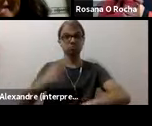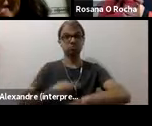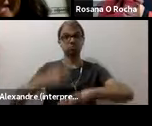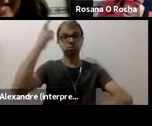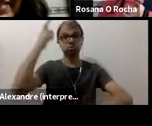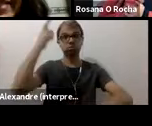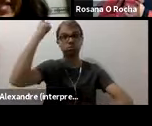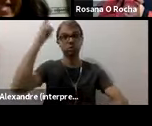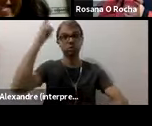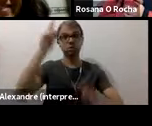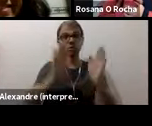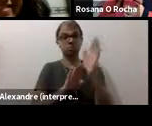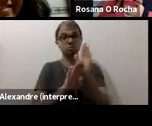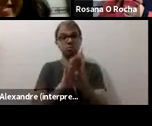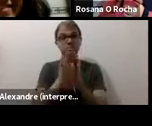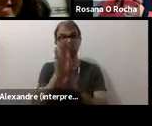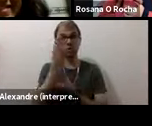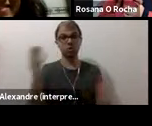teve